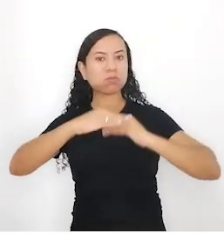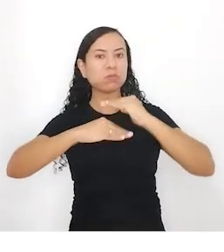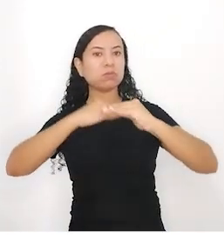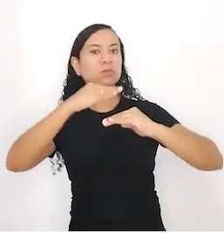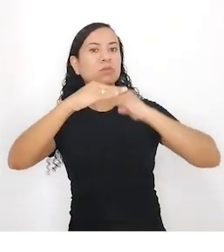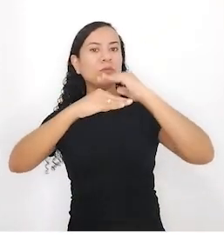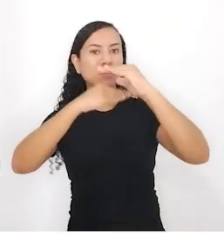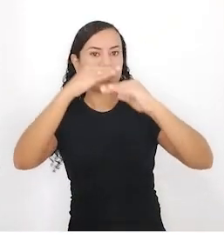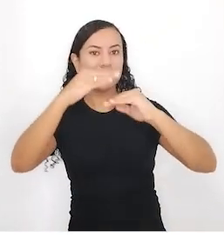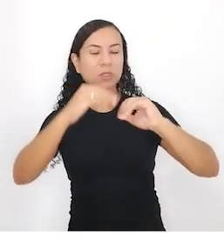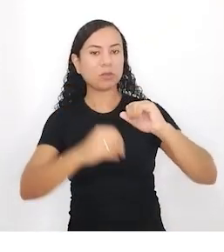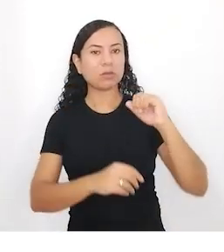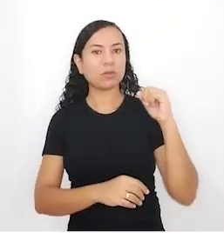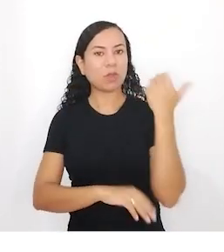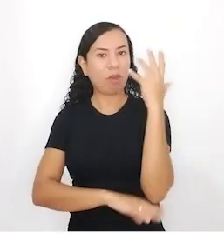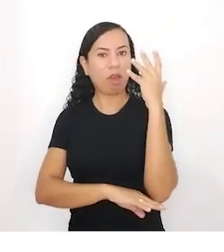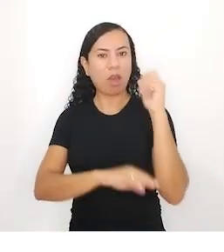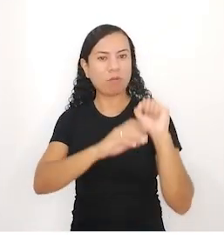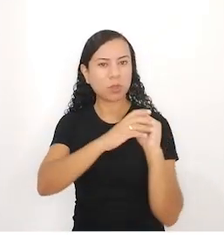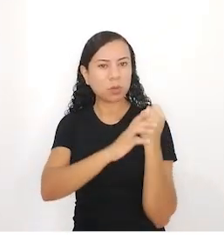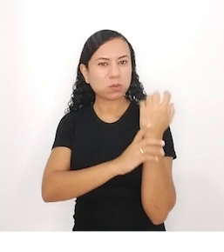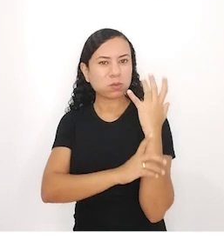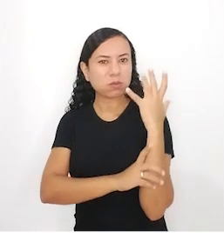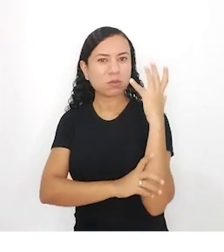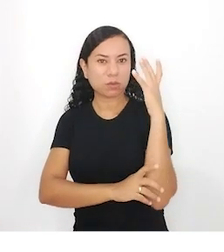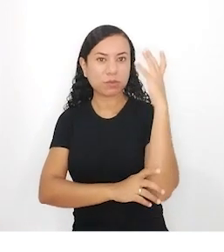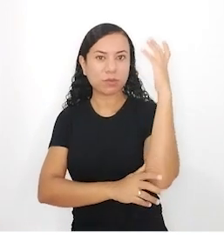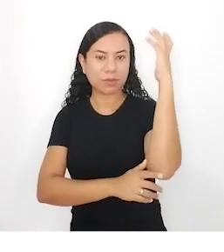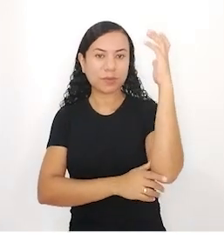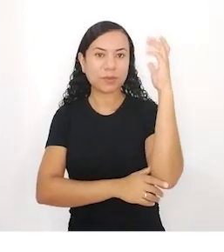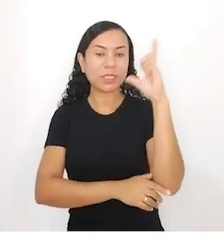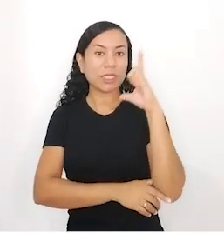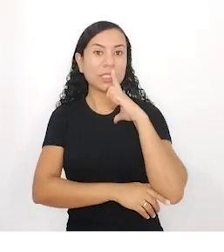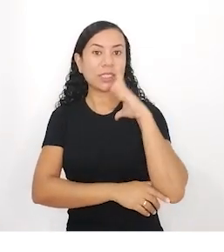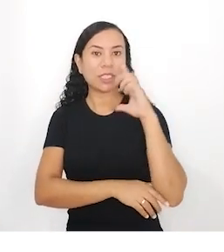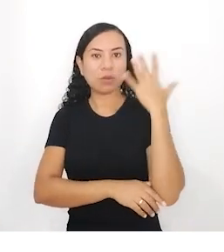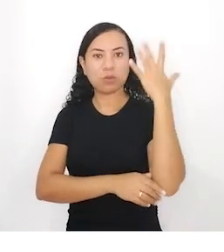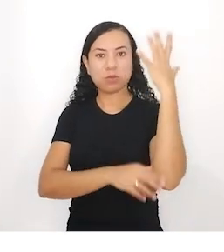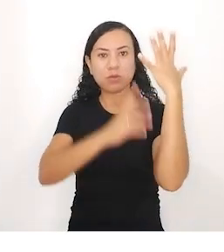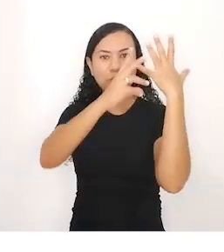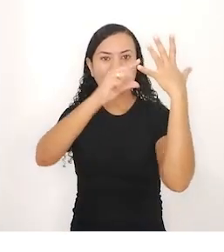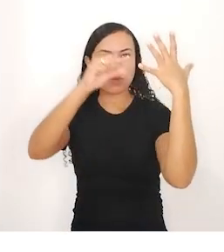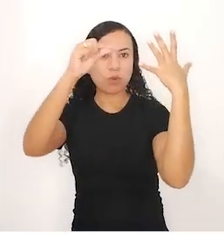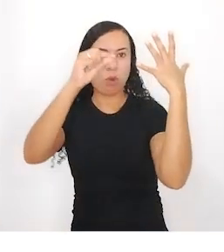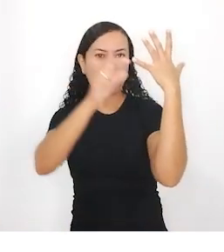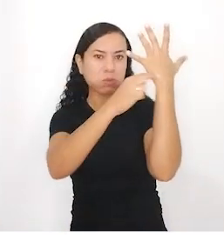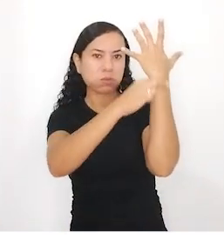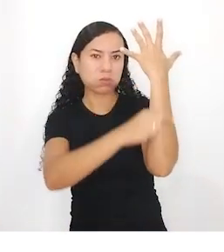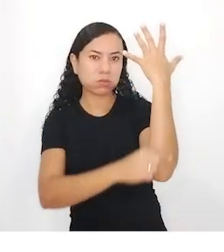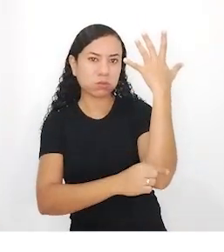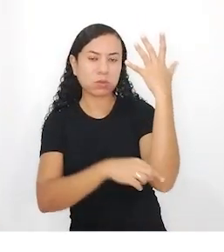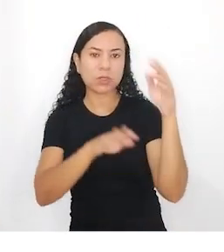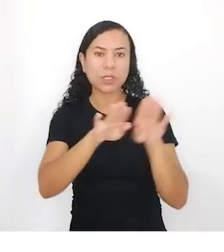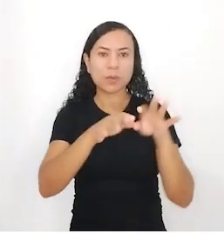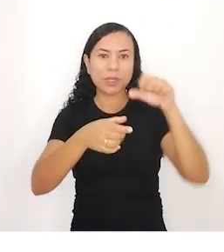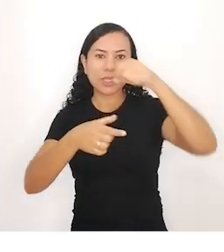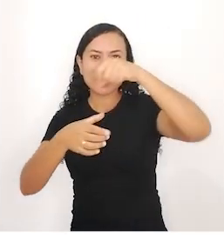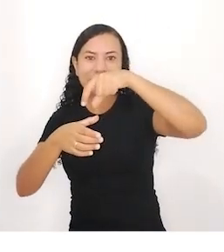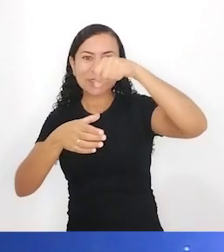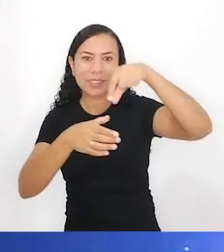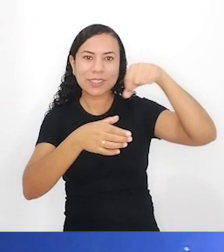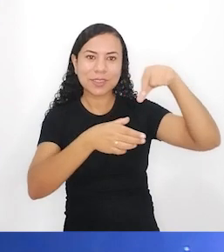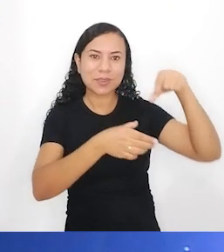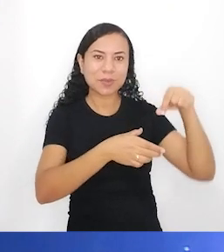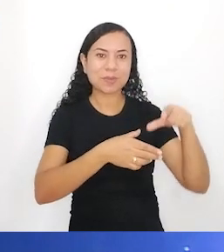Este hormônio está muito relacionado ao crescimento da planta. Ele está presente em folhas, caules, sementes em